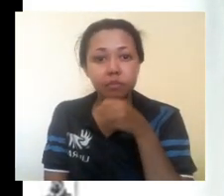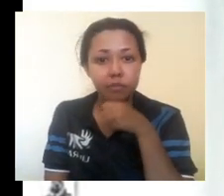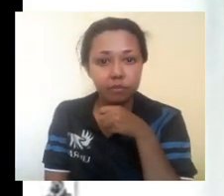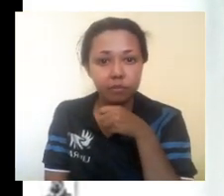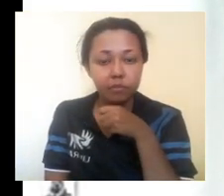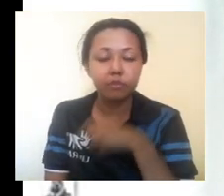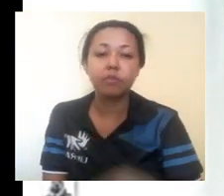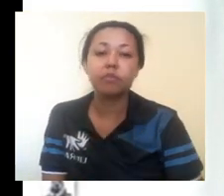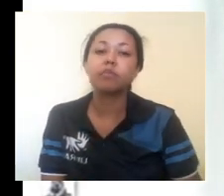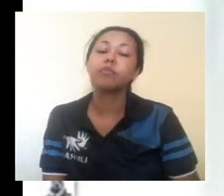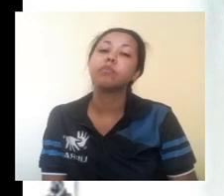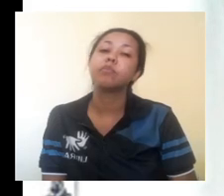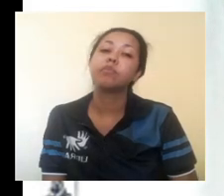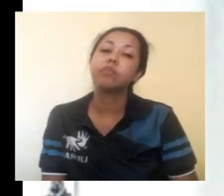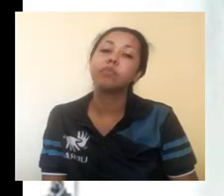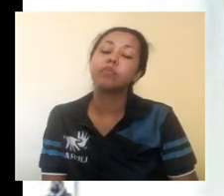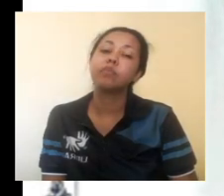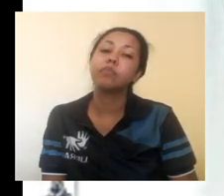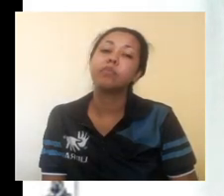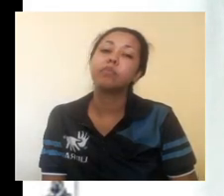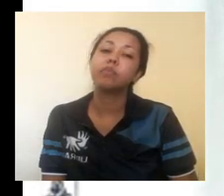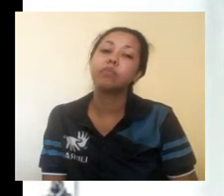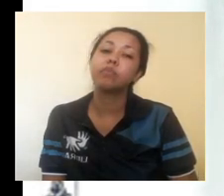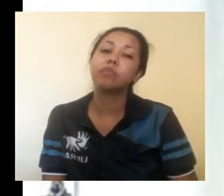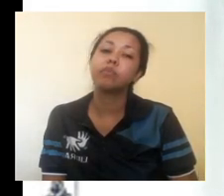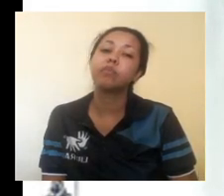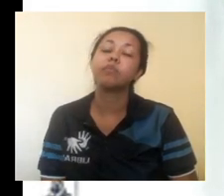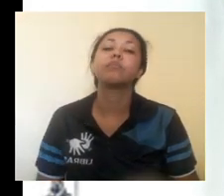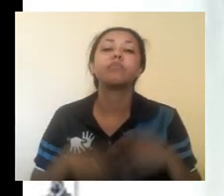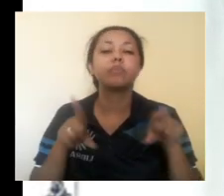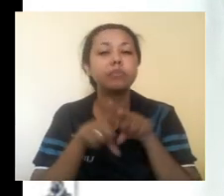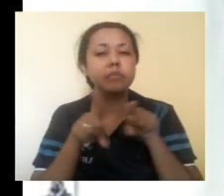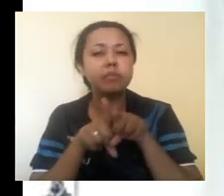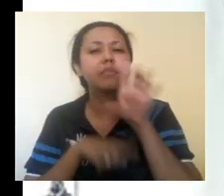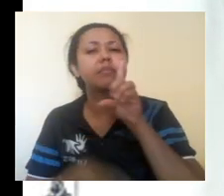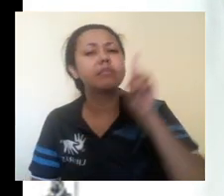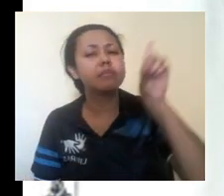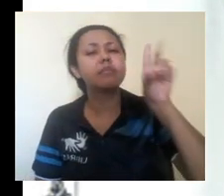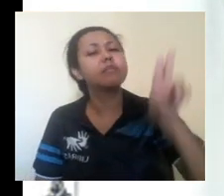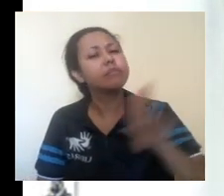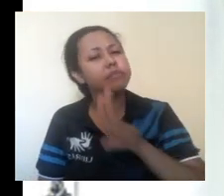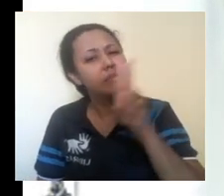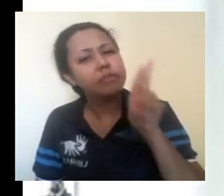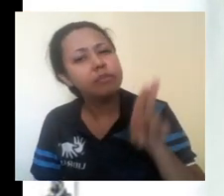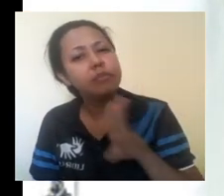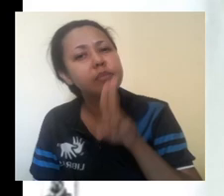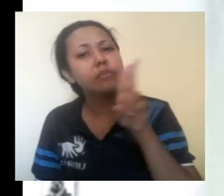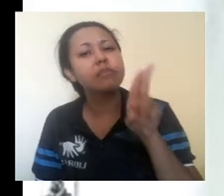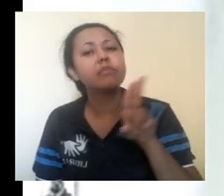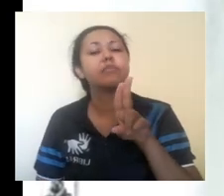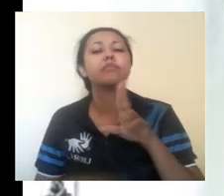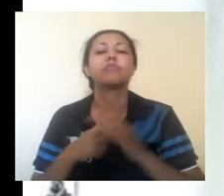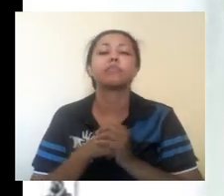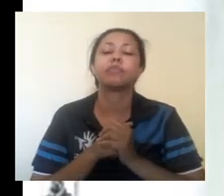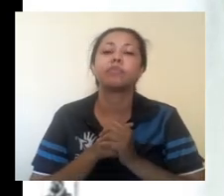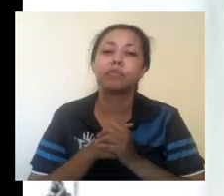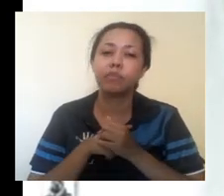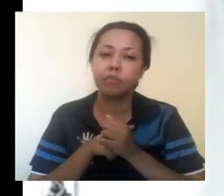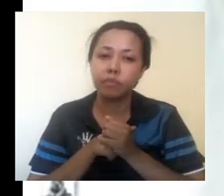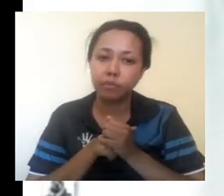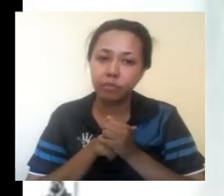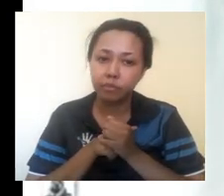em Gênesis, a viúva de Serepta está no registro de 1 Reis, Dorcas, você encontra a história dela em Atos,